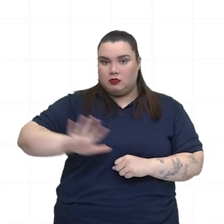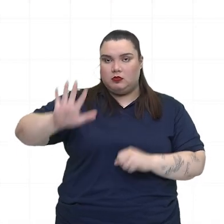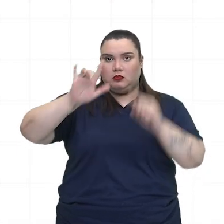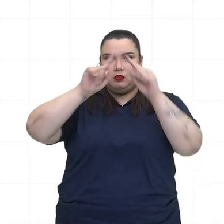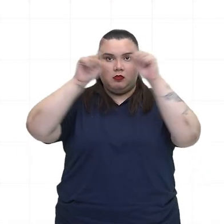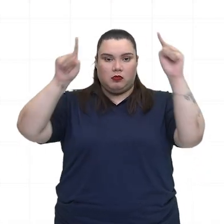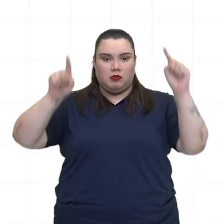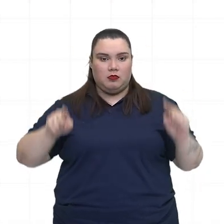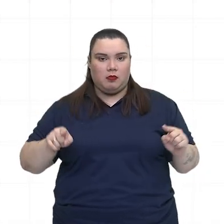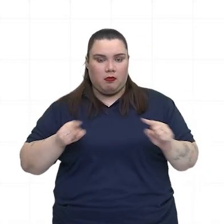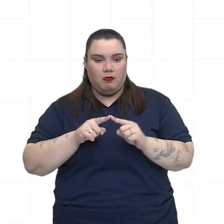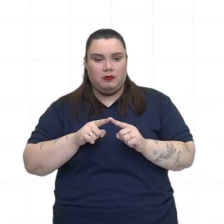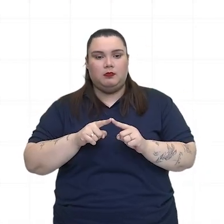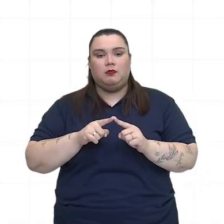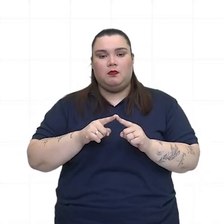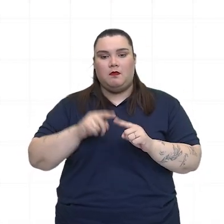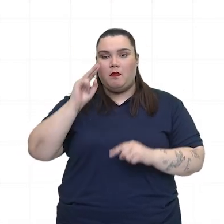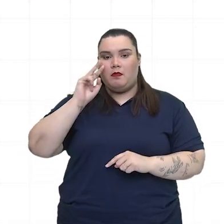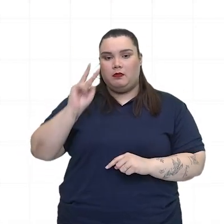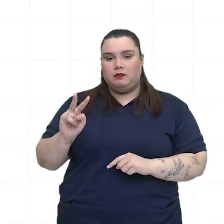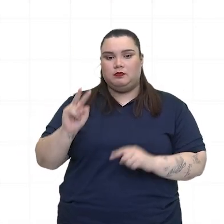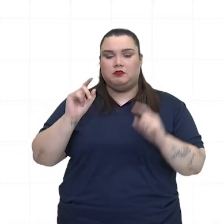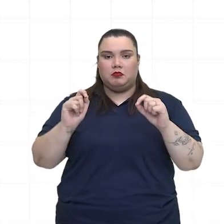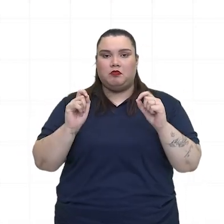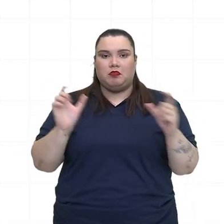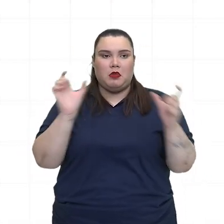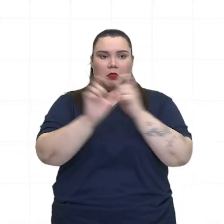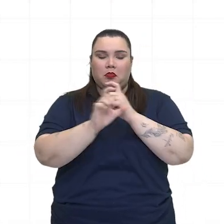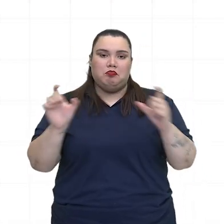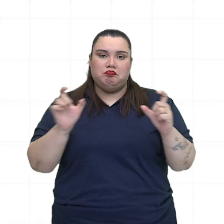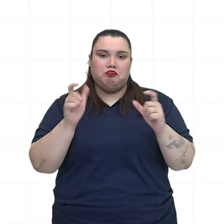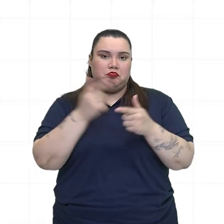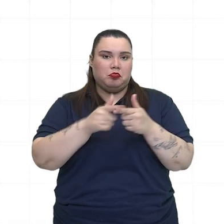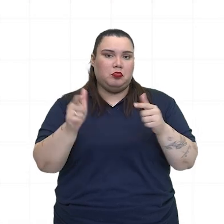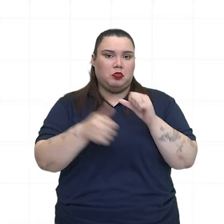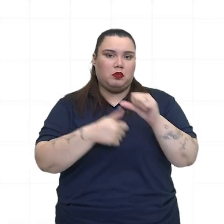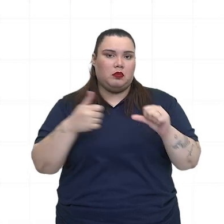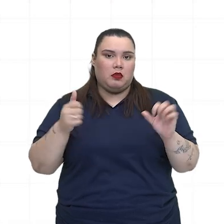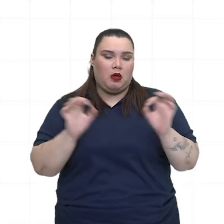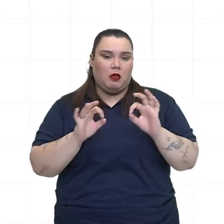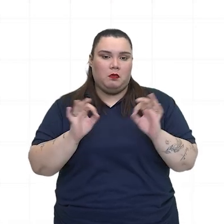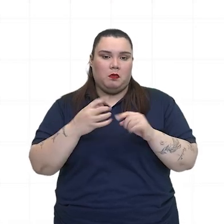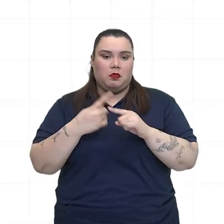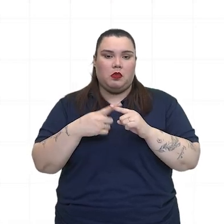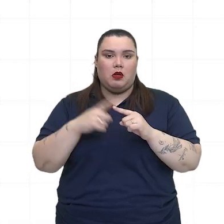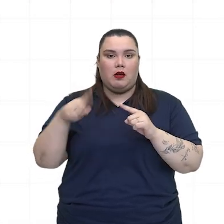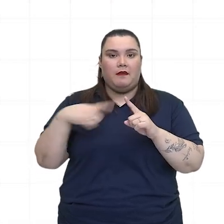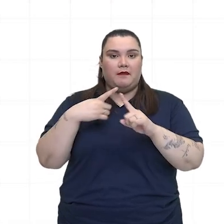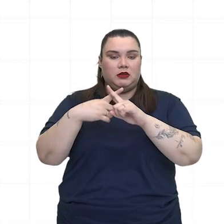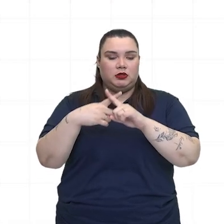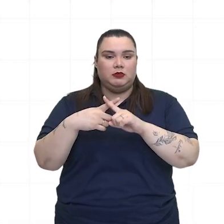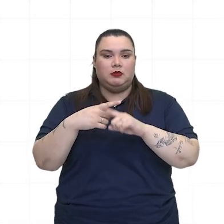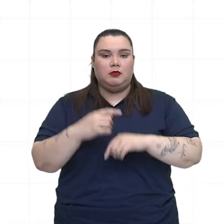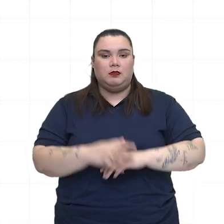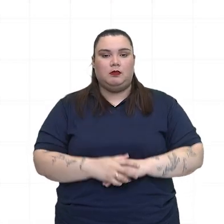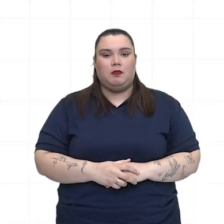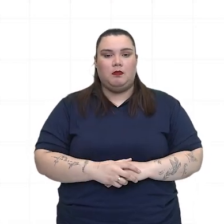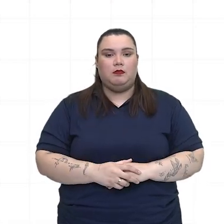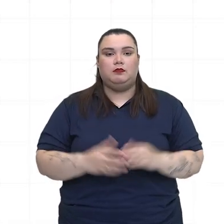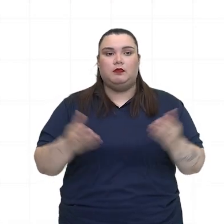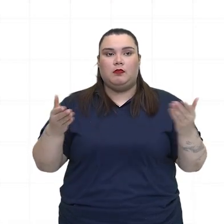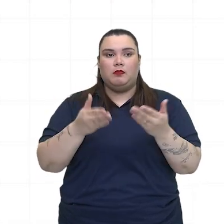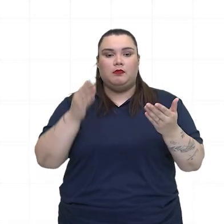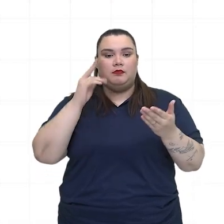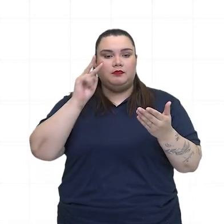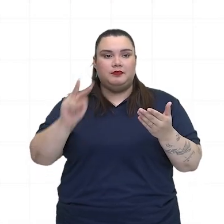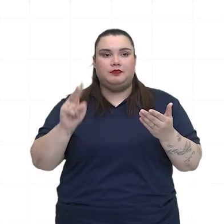né, podemos ter, já que é um produto, né? A ordem dos fatores não vai alterar o produto, tá? E aqui ele está chamando o quê? De